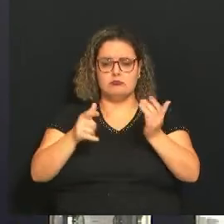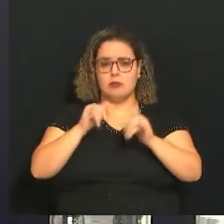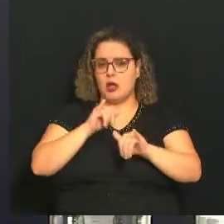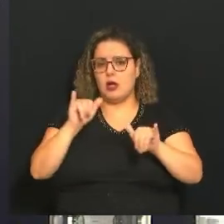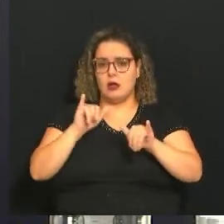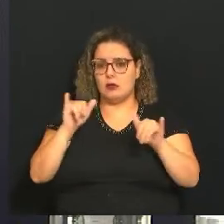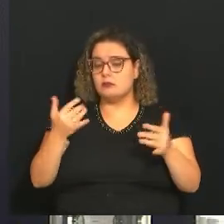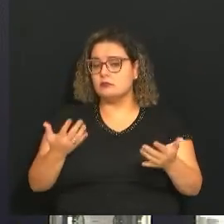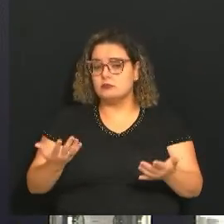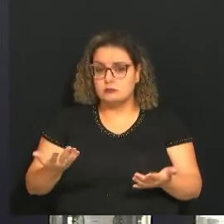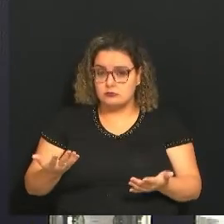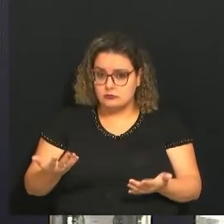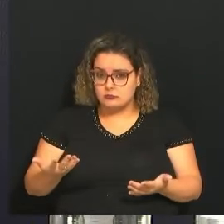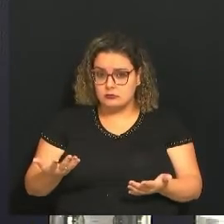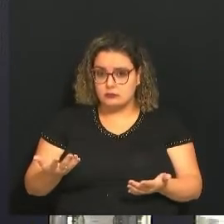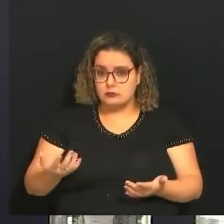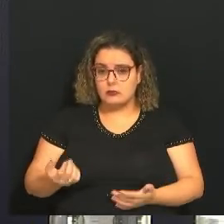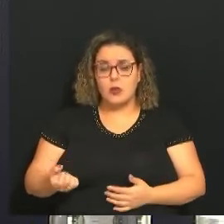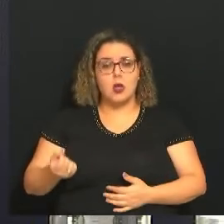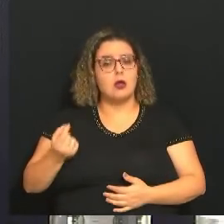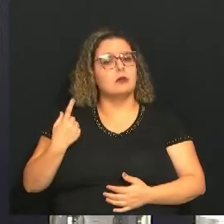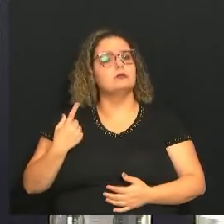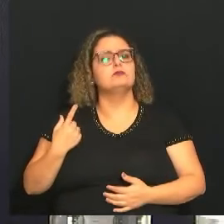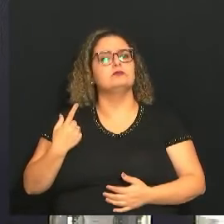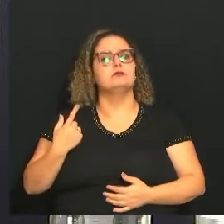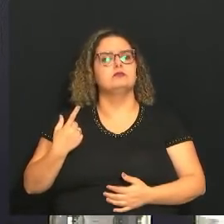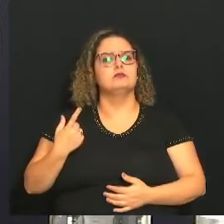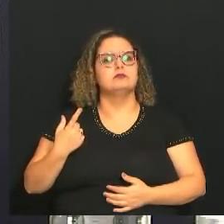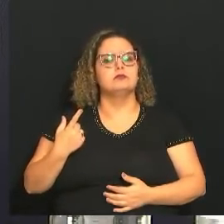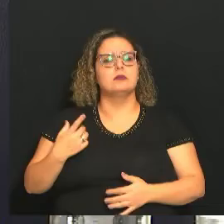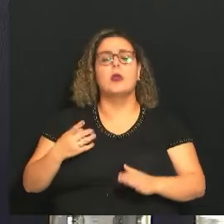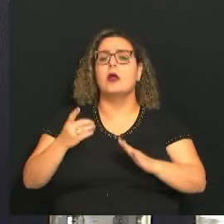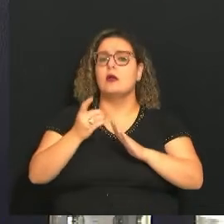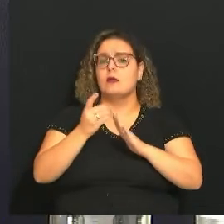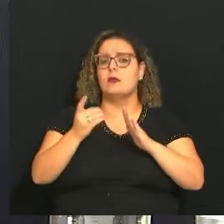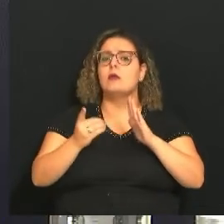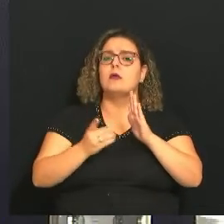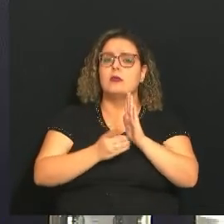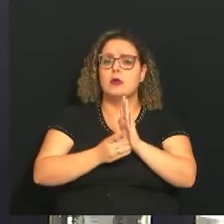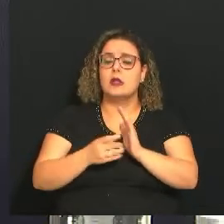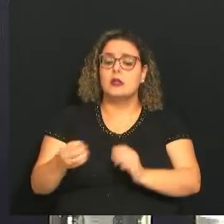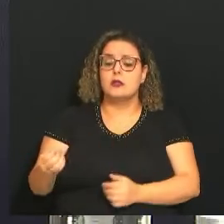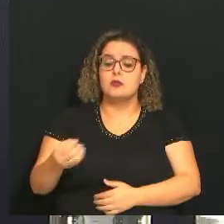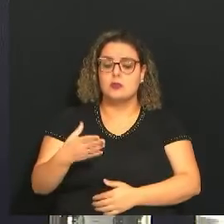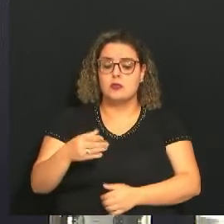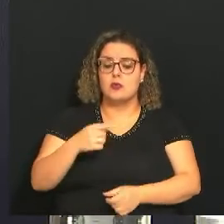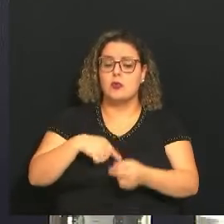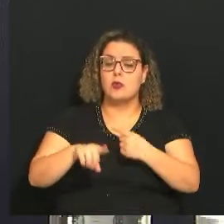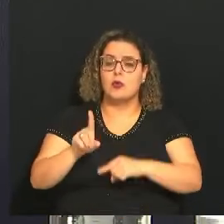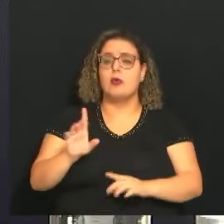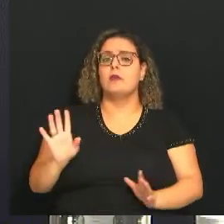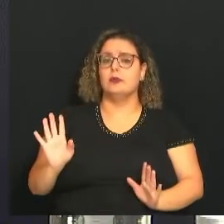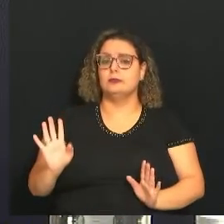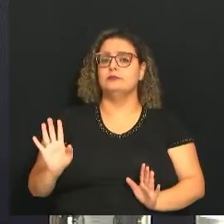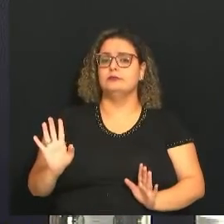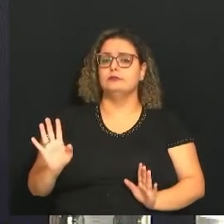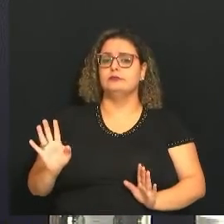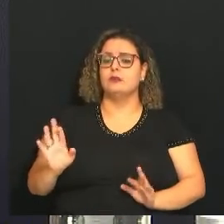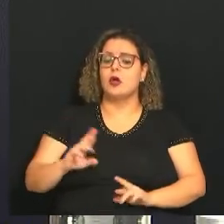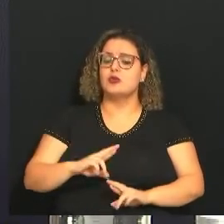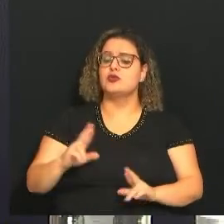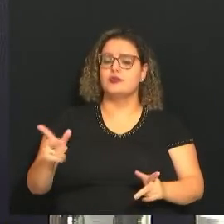Porque ia ficar muito estranho, aí ele veio com esse decreto. Ele inova a forma de tentar